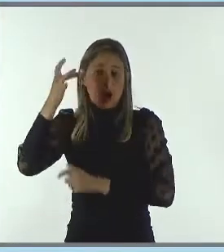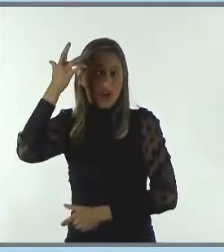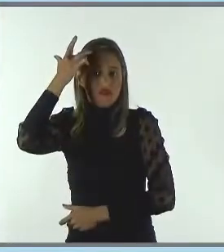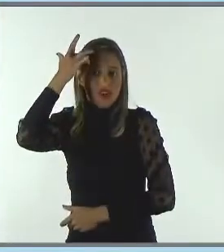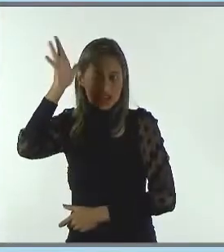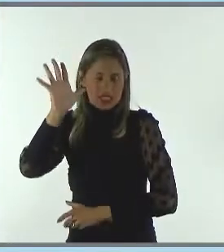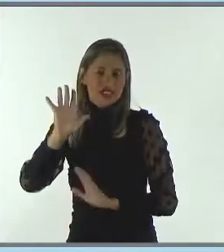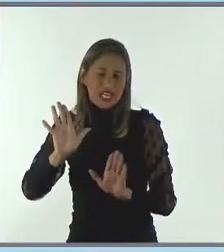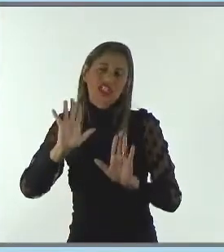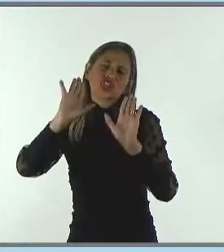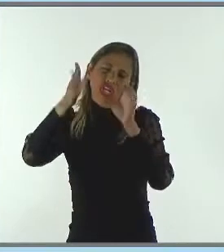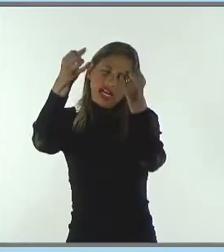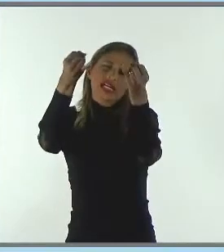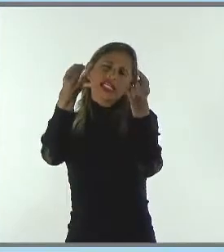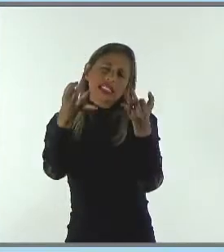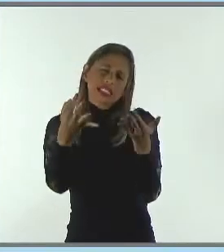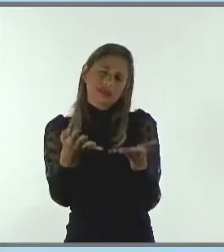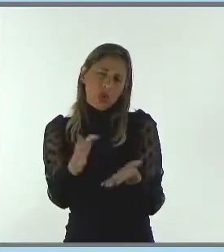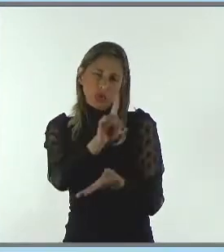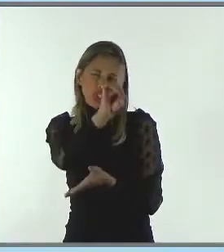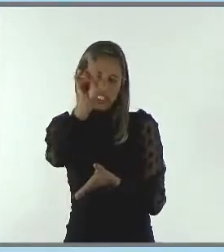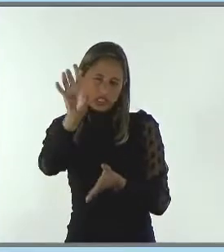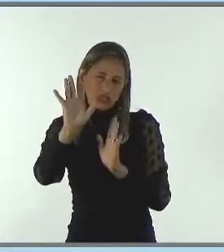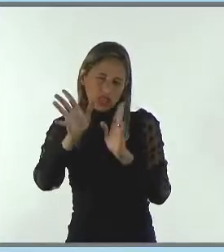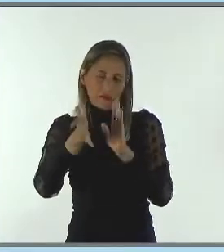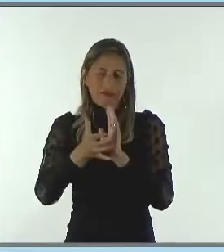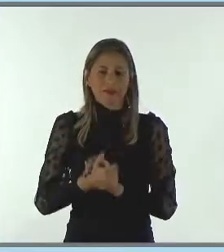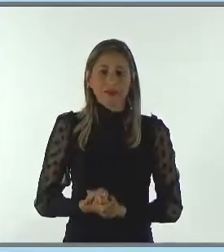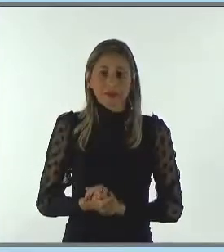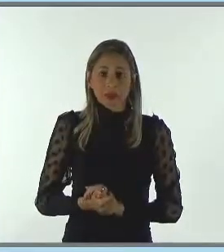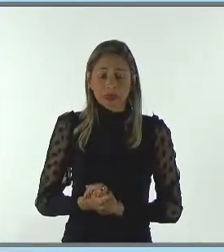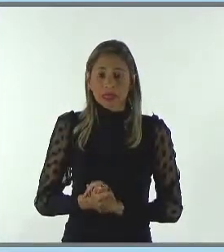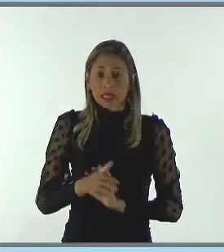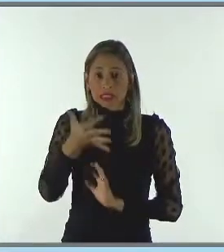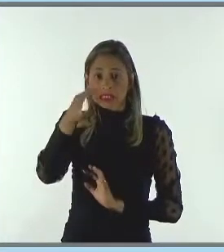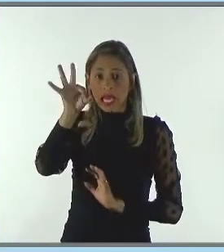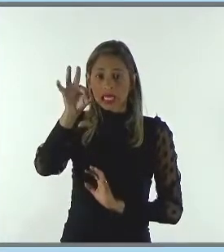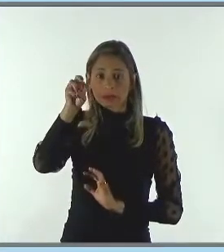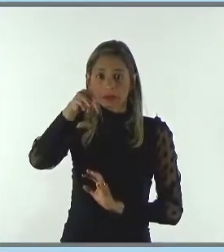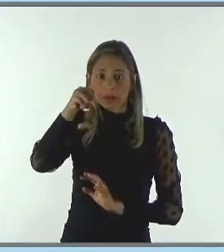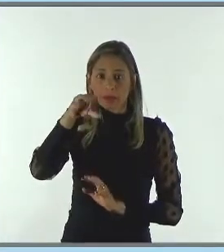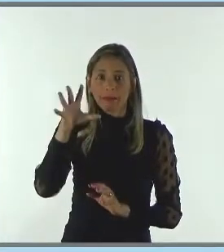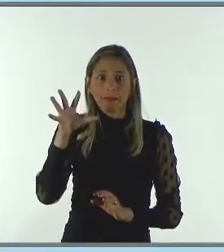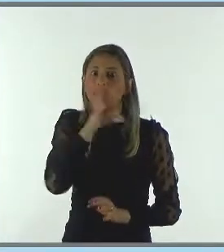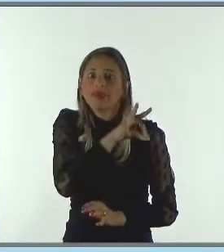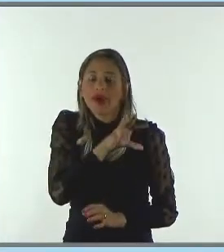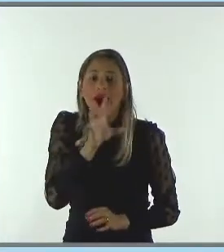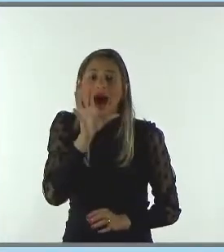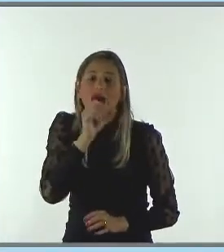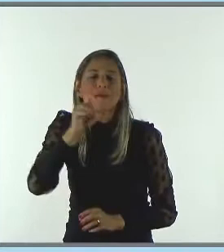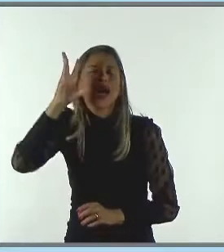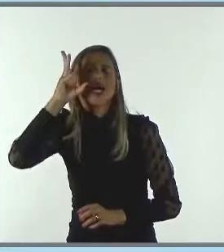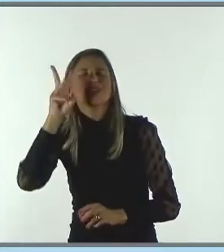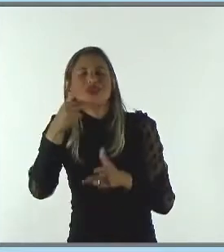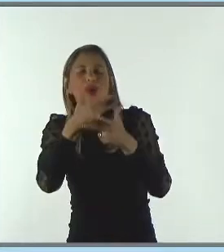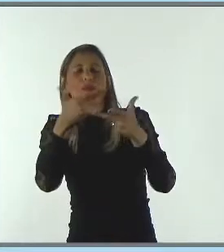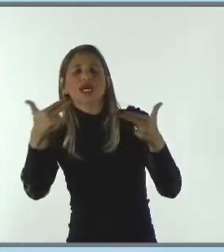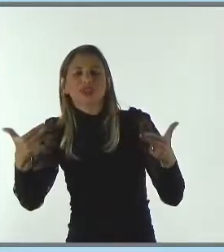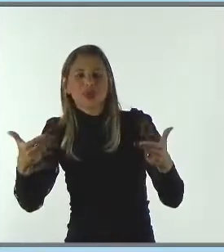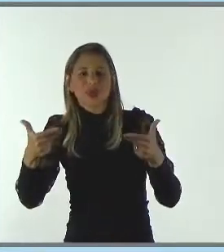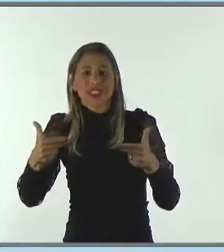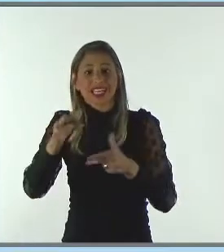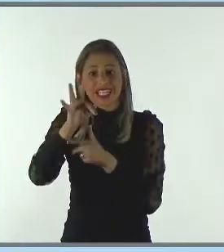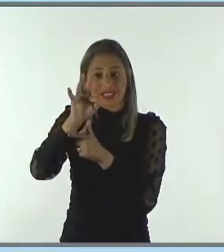contamos essa história por aí esses dias, nós não levamos nem 10 minutos para resolver algumas coisas da curadoria do